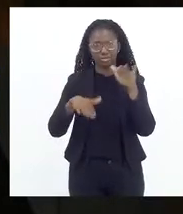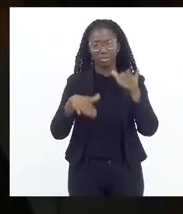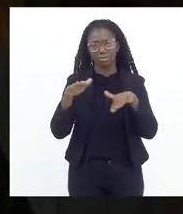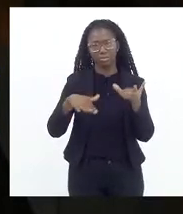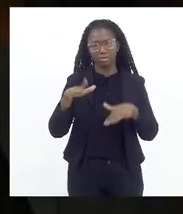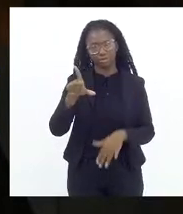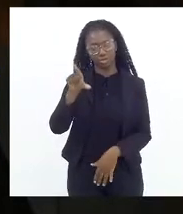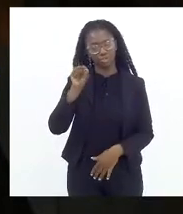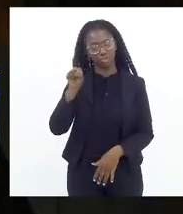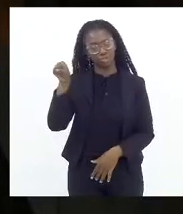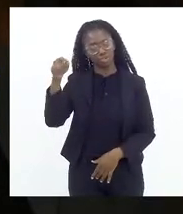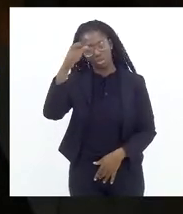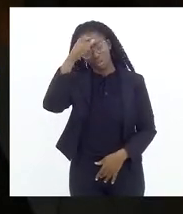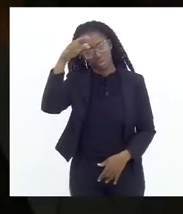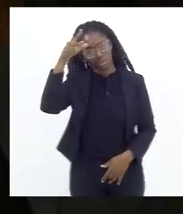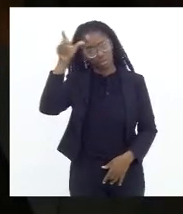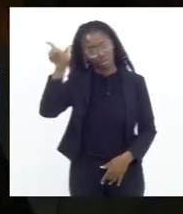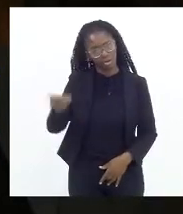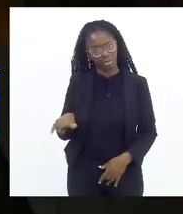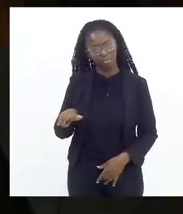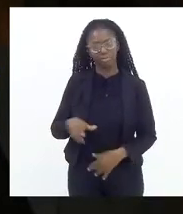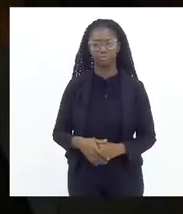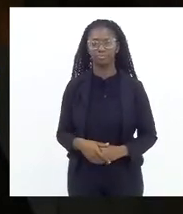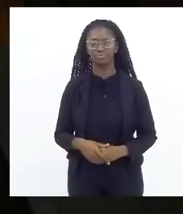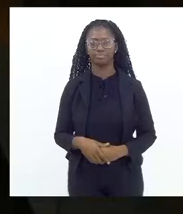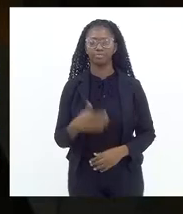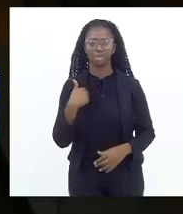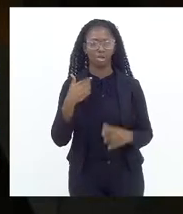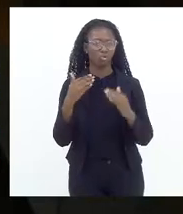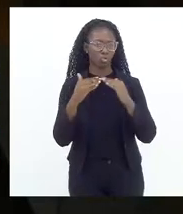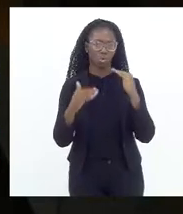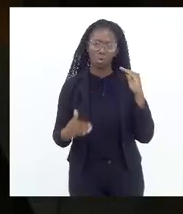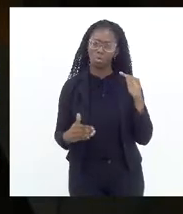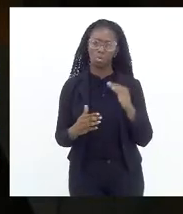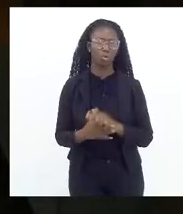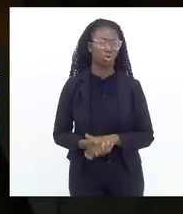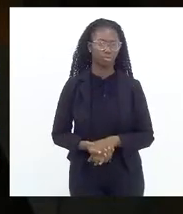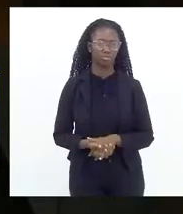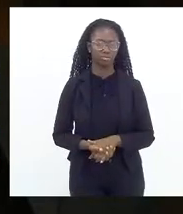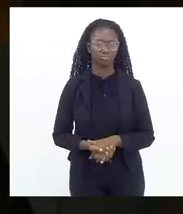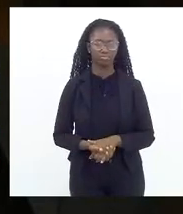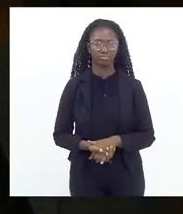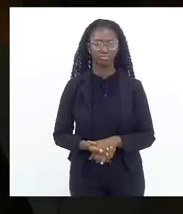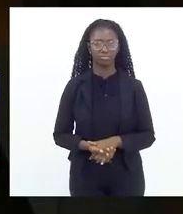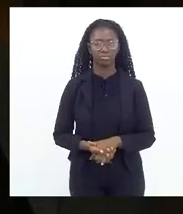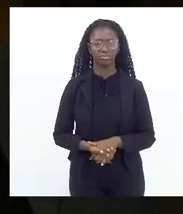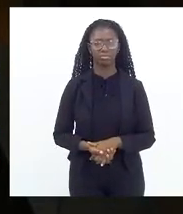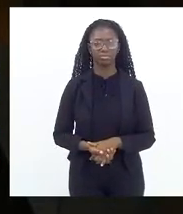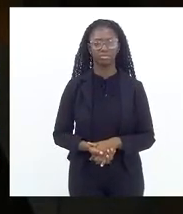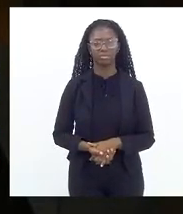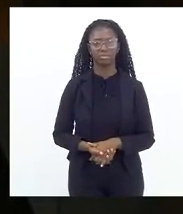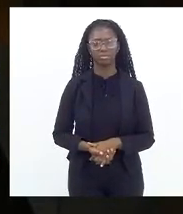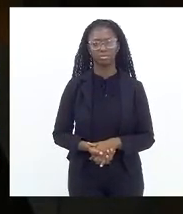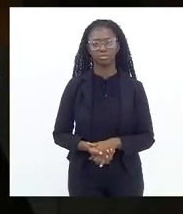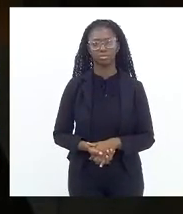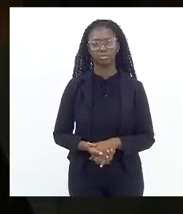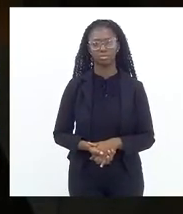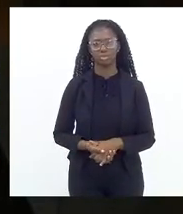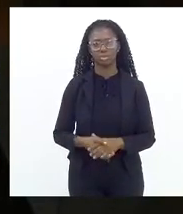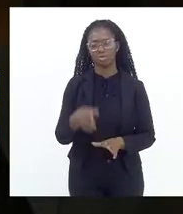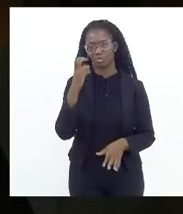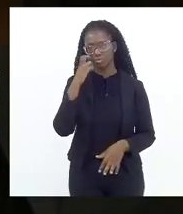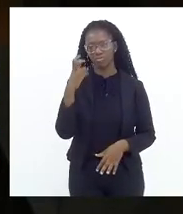de um prefeito. Eu discordo desse projeto. Eu considero que foi um acerto